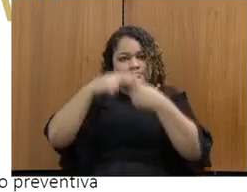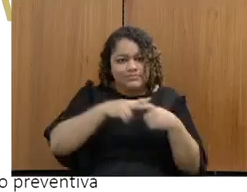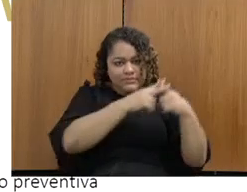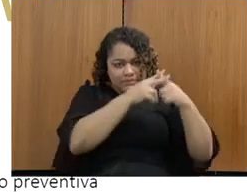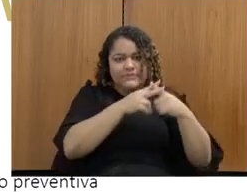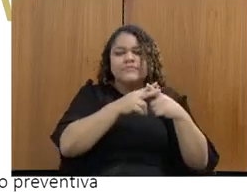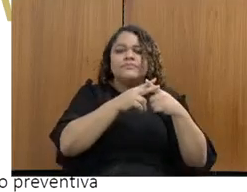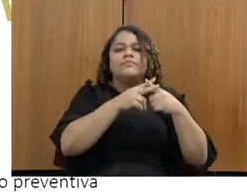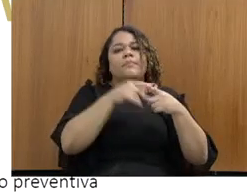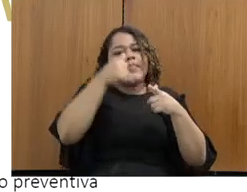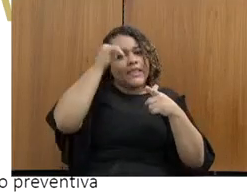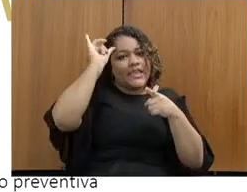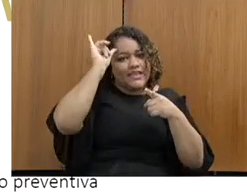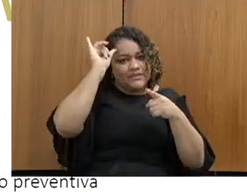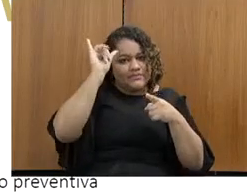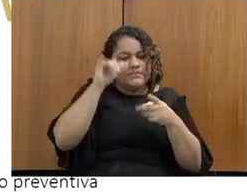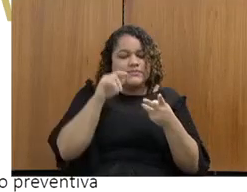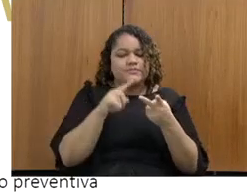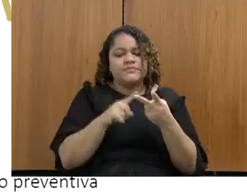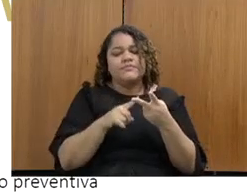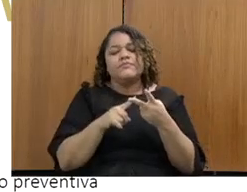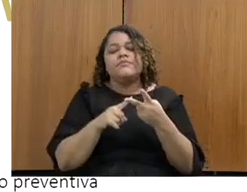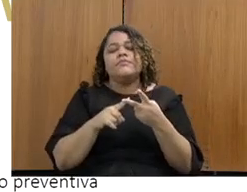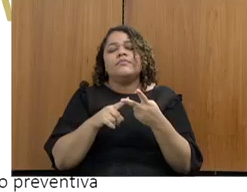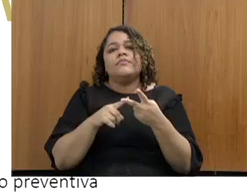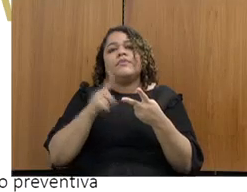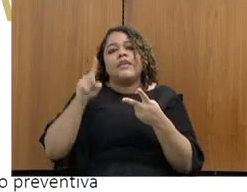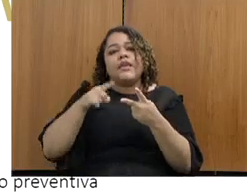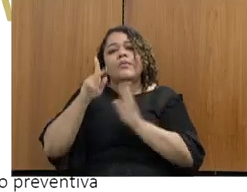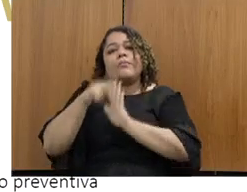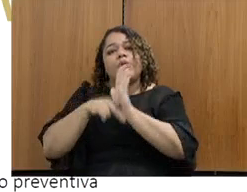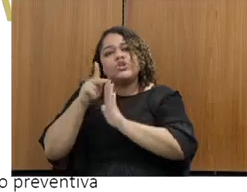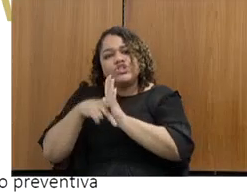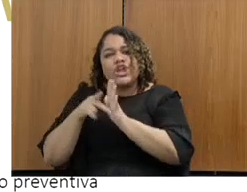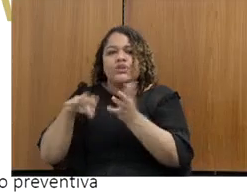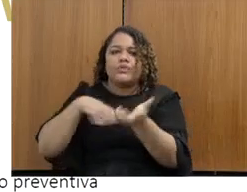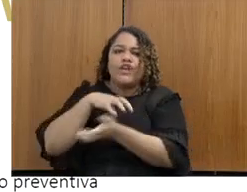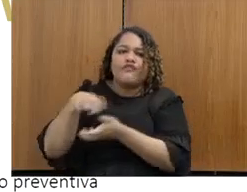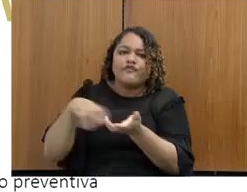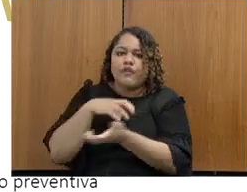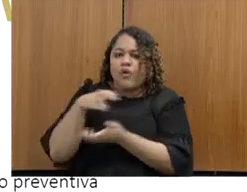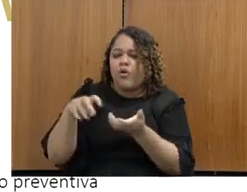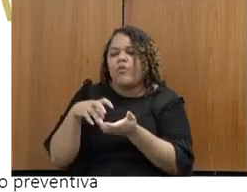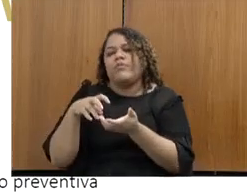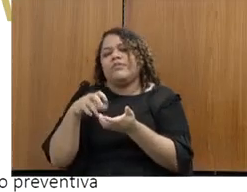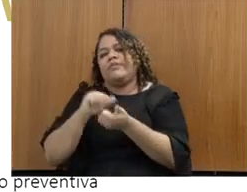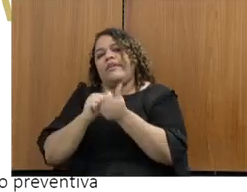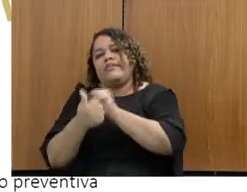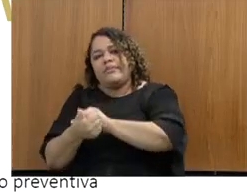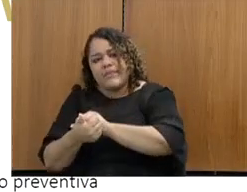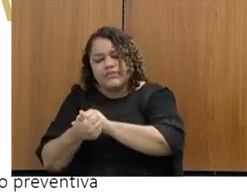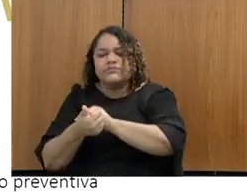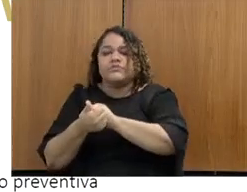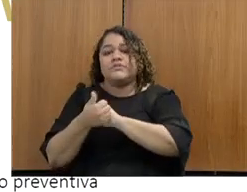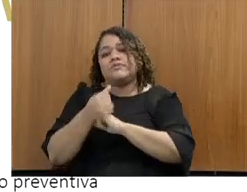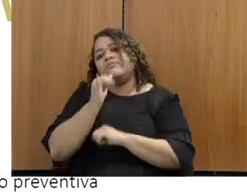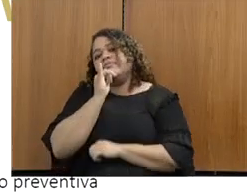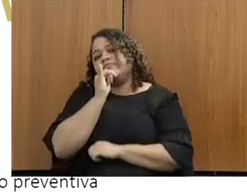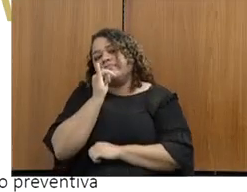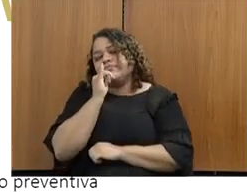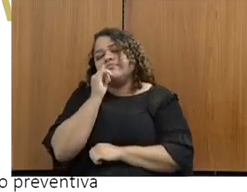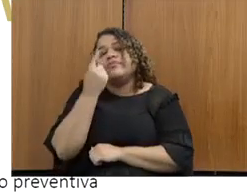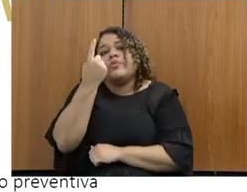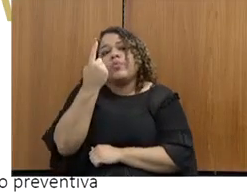22 milhões em projetos Reformas e adequações dentre elas a gente destaca é uma reforma que está